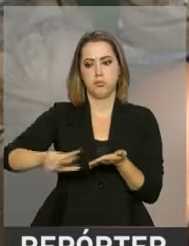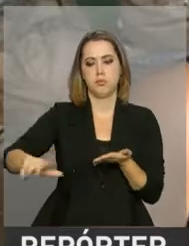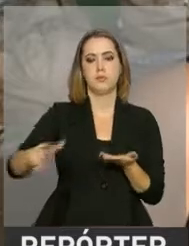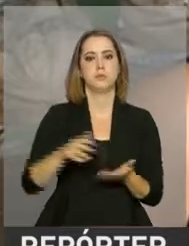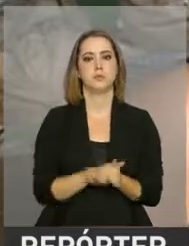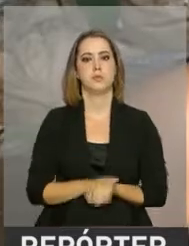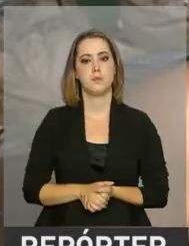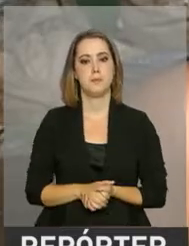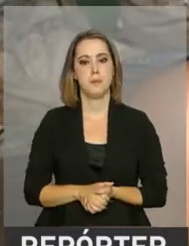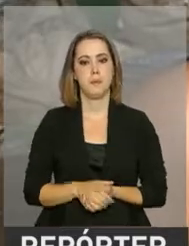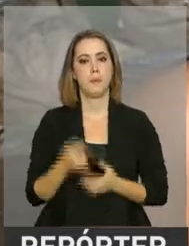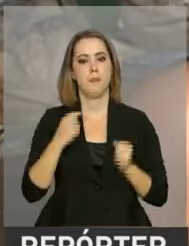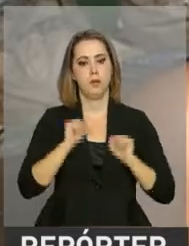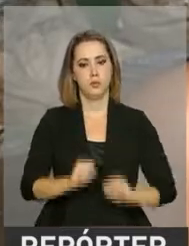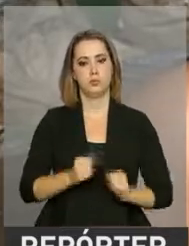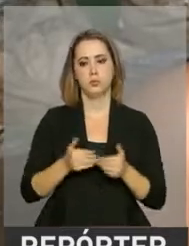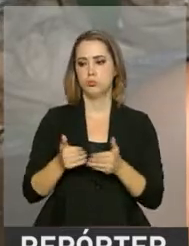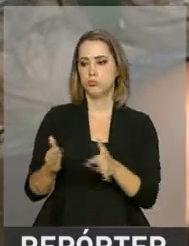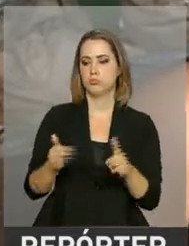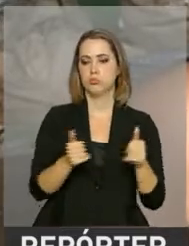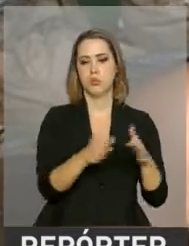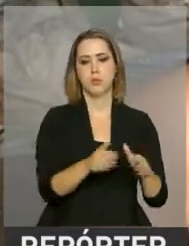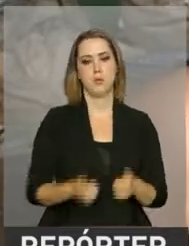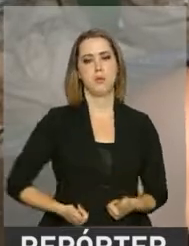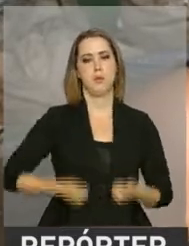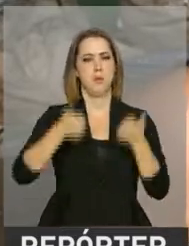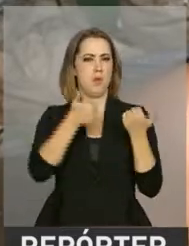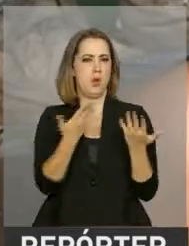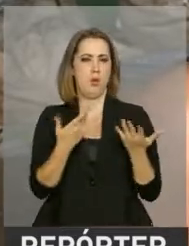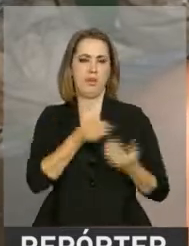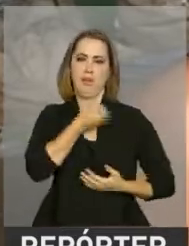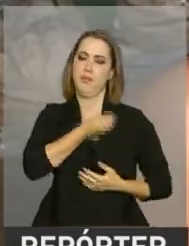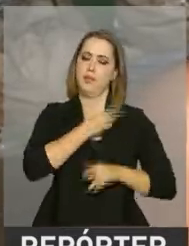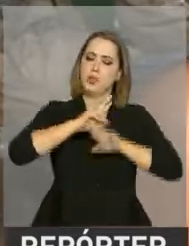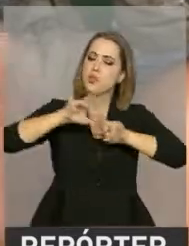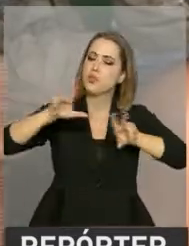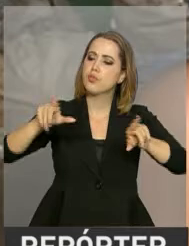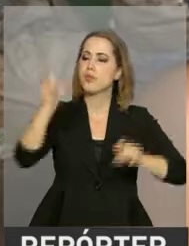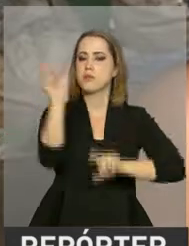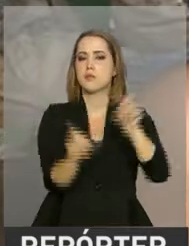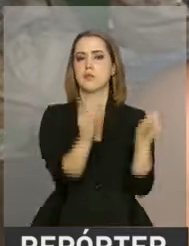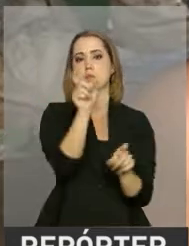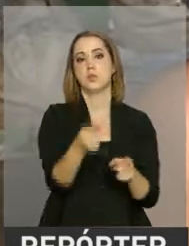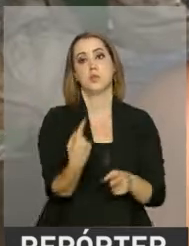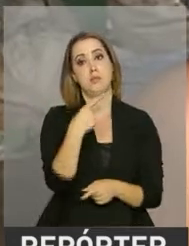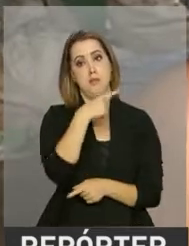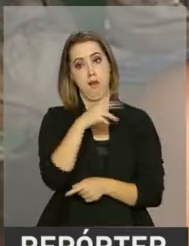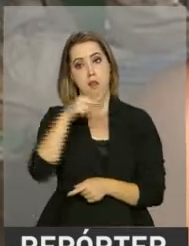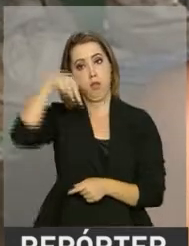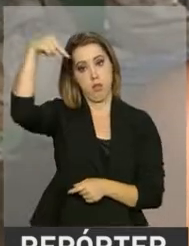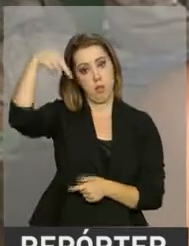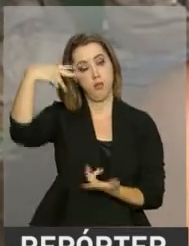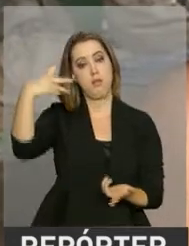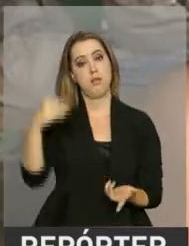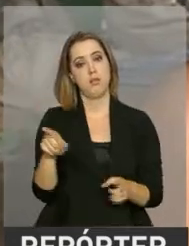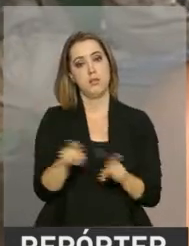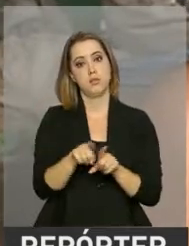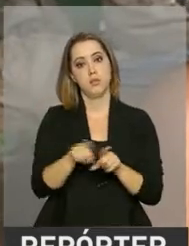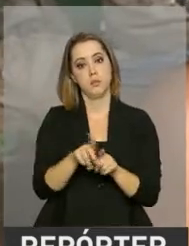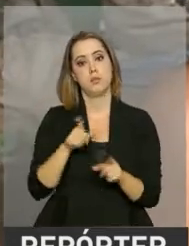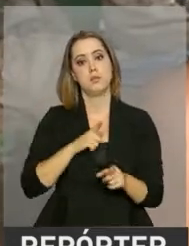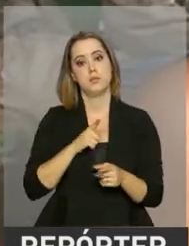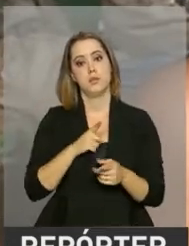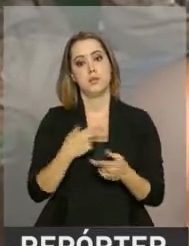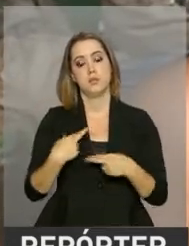conseguiu que conseguir expandir o negócio e dentes a b pessoas né e também lá no nordeste tem pessoas que fazem esse prédio também